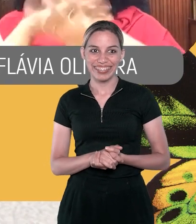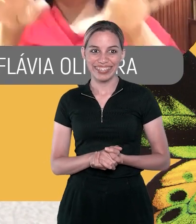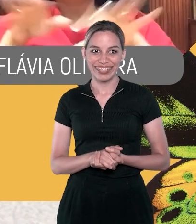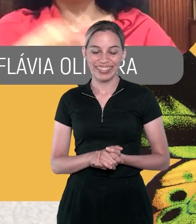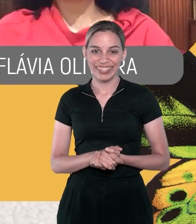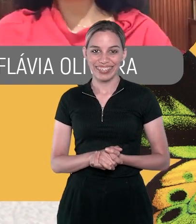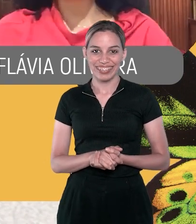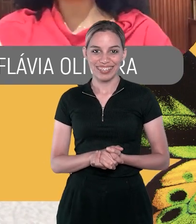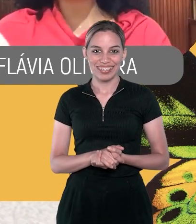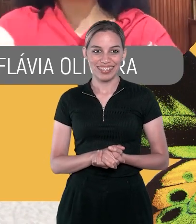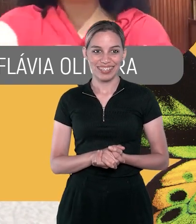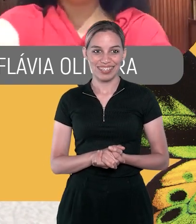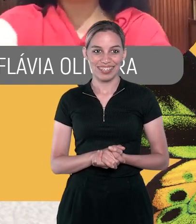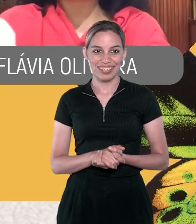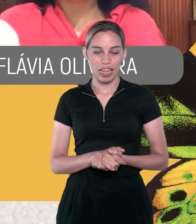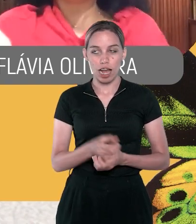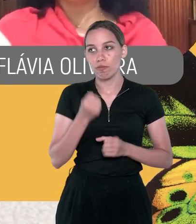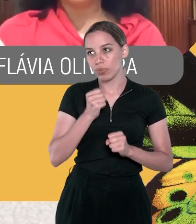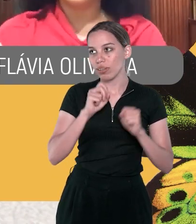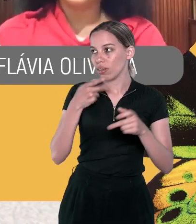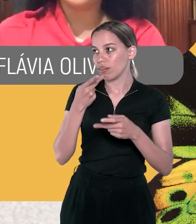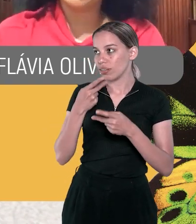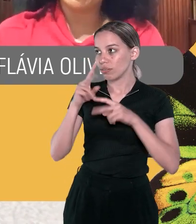nós fizemos Bagunçamos tudo, Sérgio.